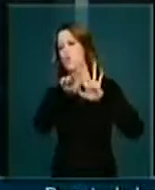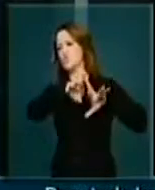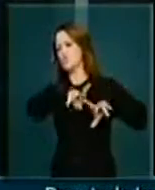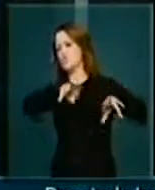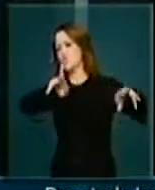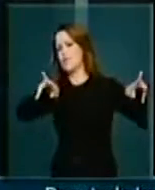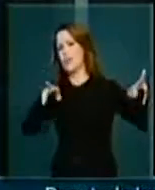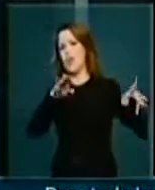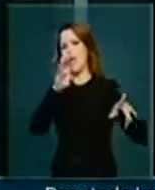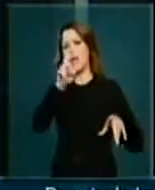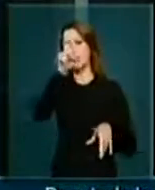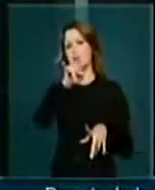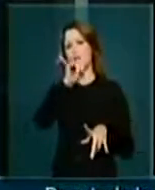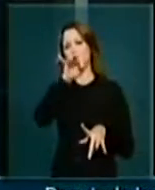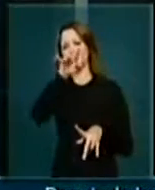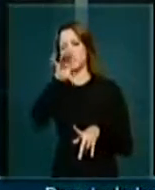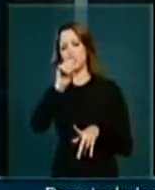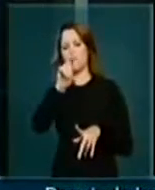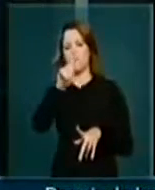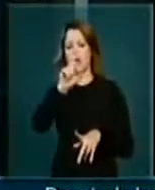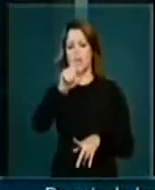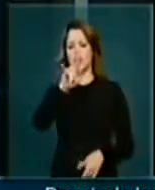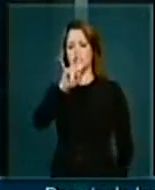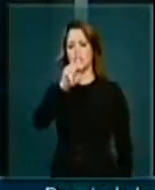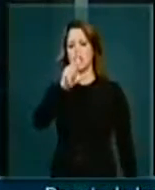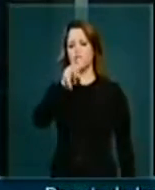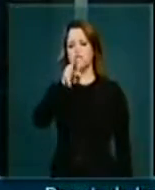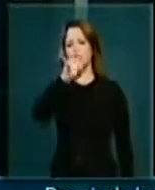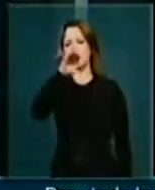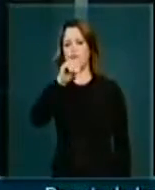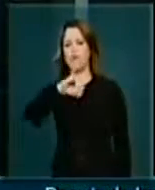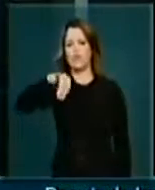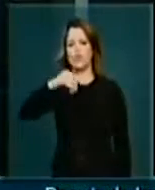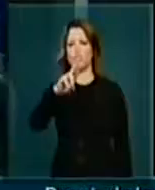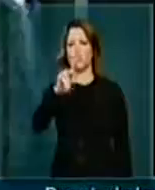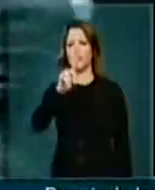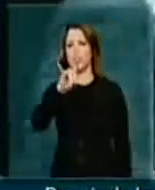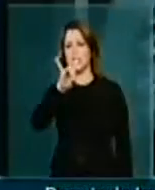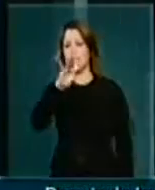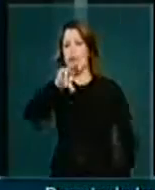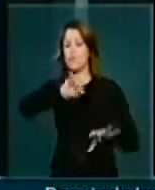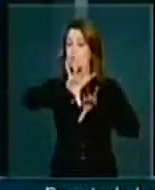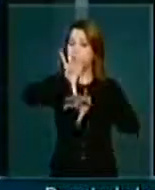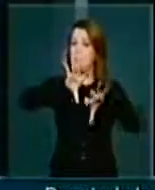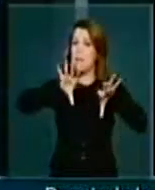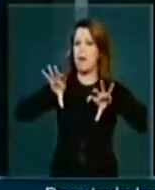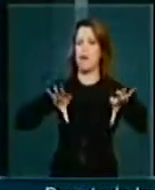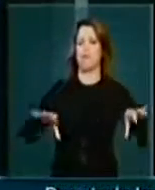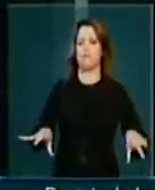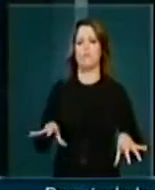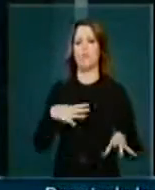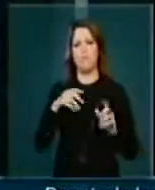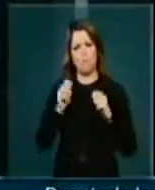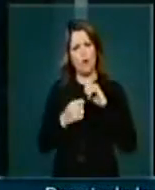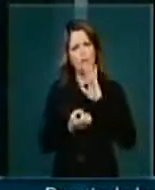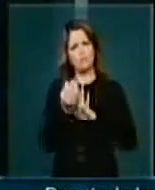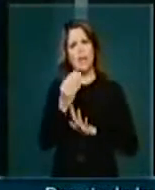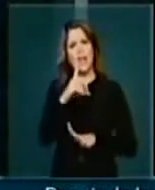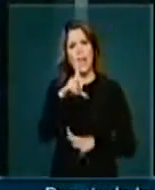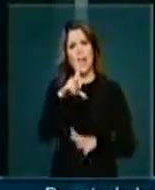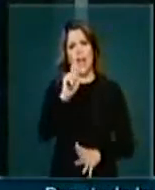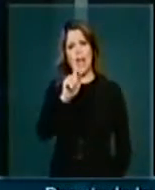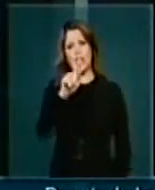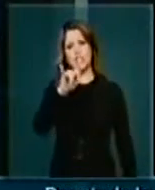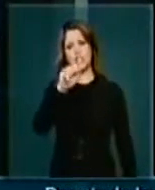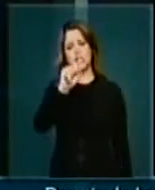o Executivo, o Legislativo e o Judiciário. Podemos então admitir o Poder Legislativo, especialmente